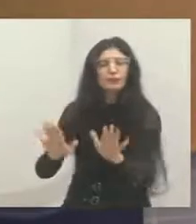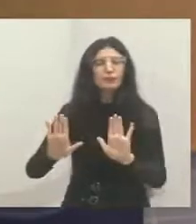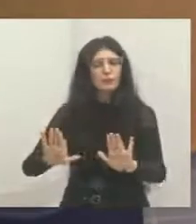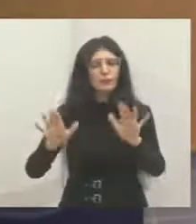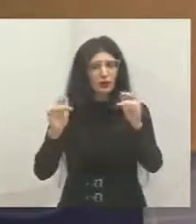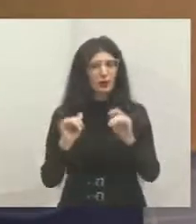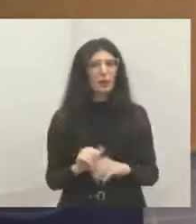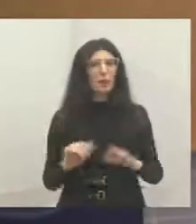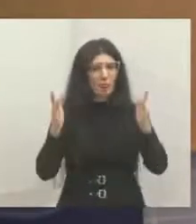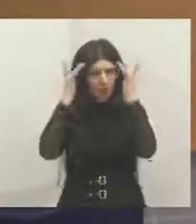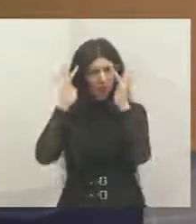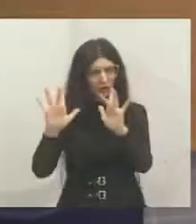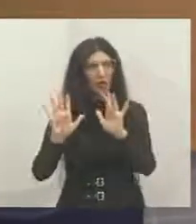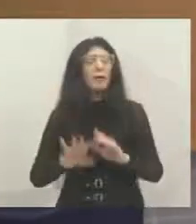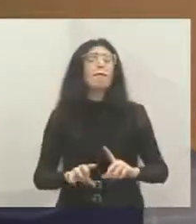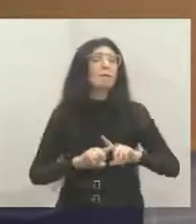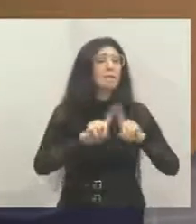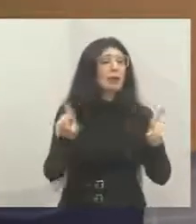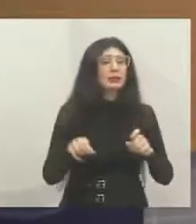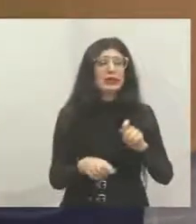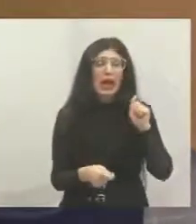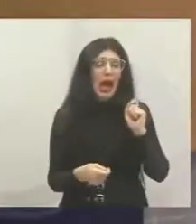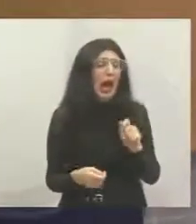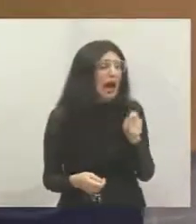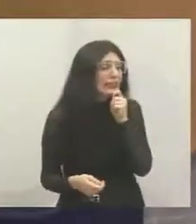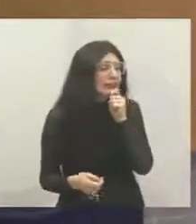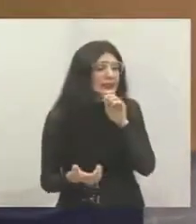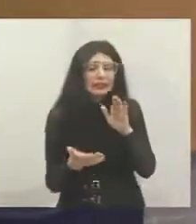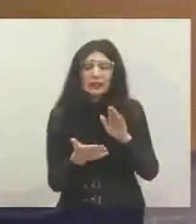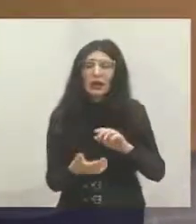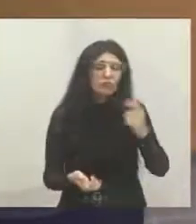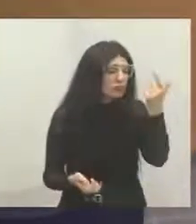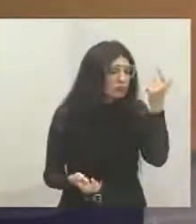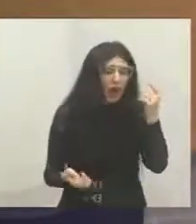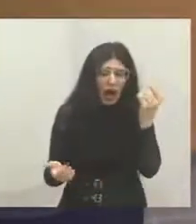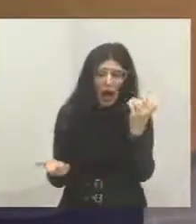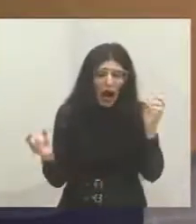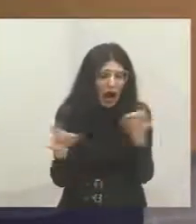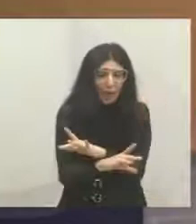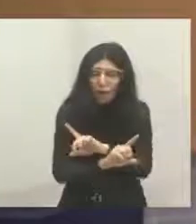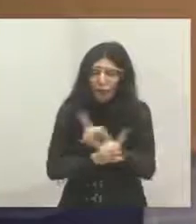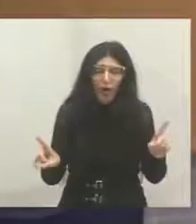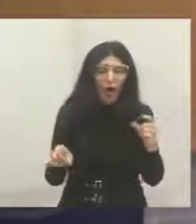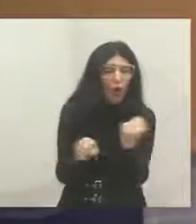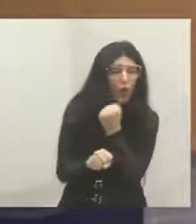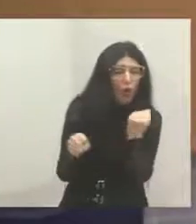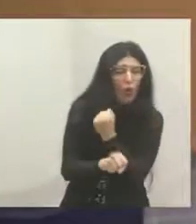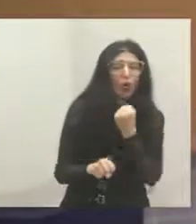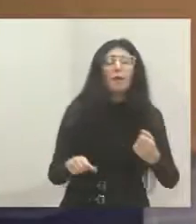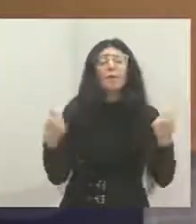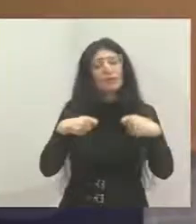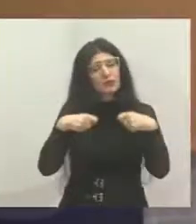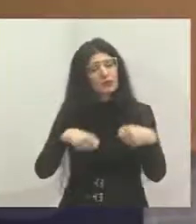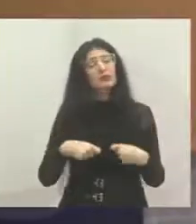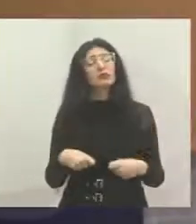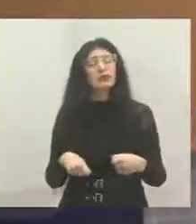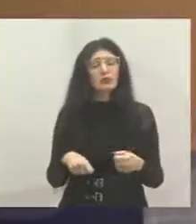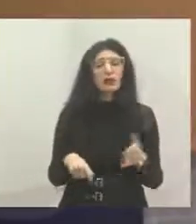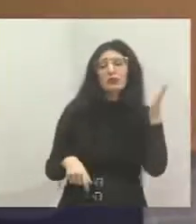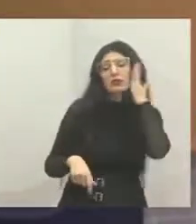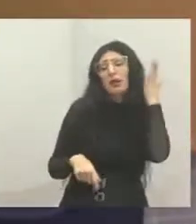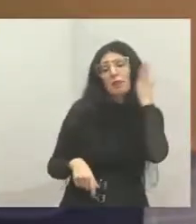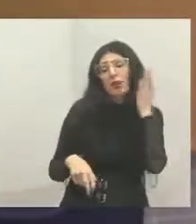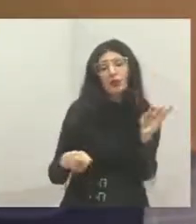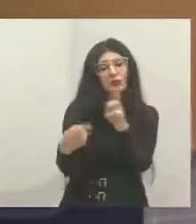porventura, se ainda não foi feito, tem que ver o cronograma que o infraestrutura tem, de acordo com esse trabalho, e também